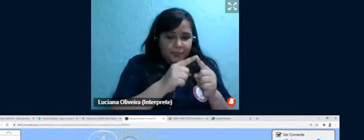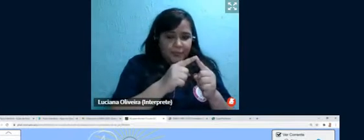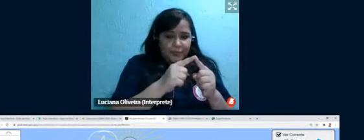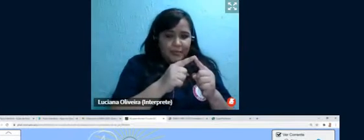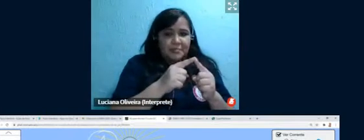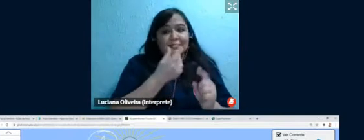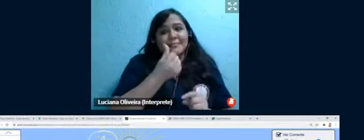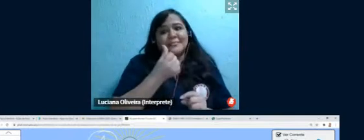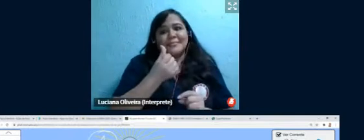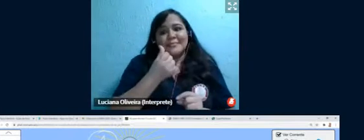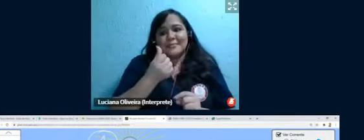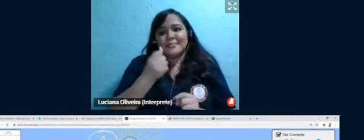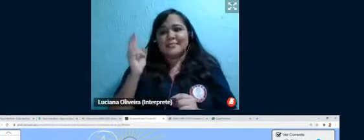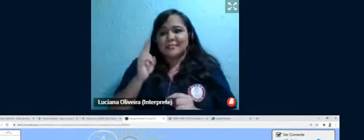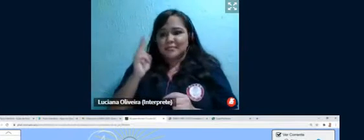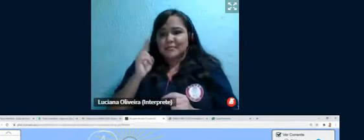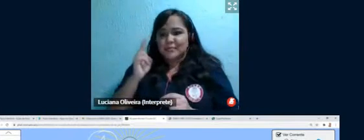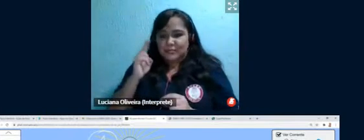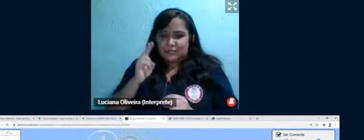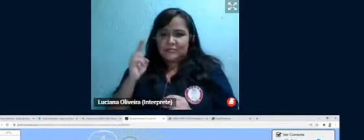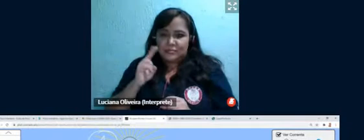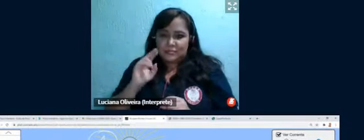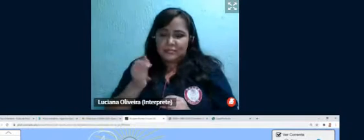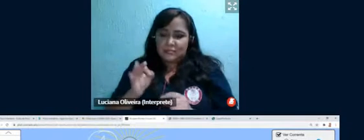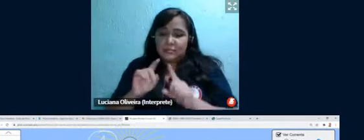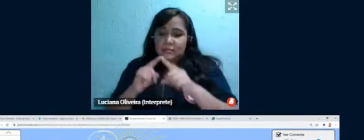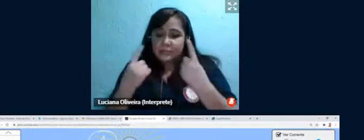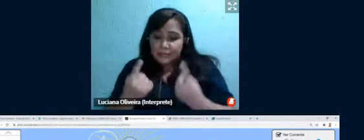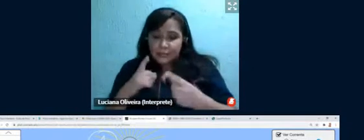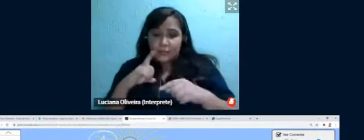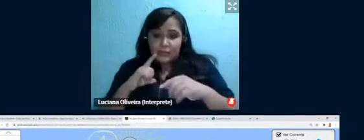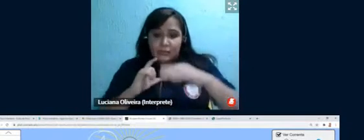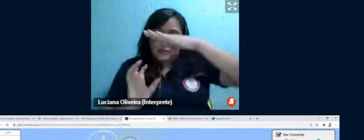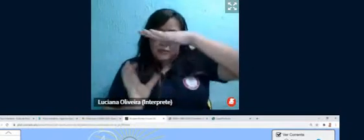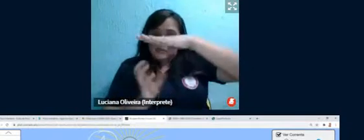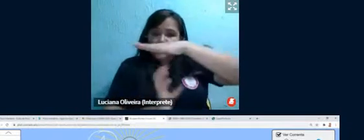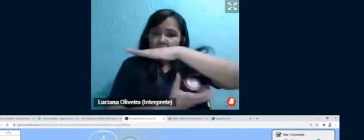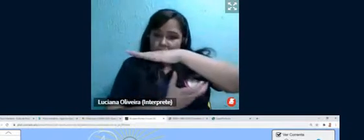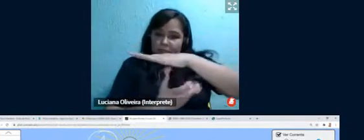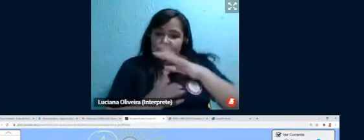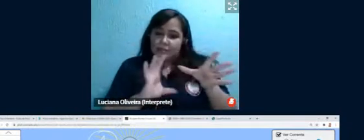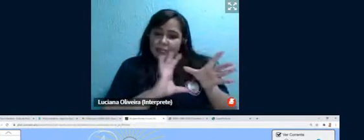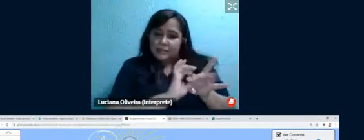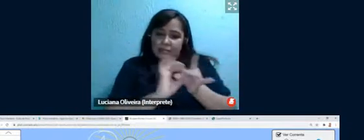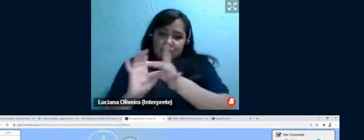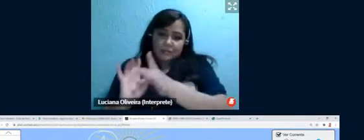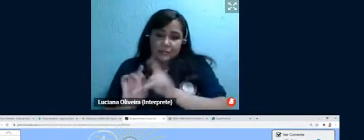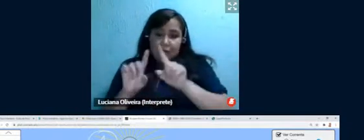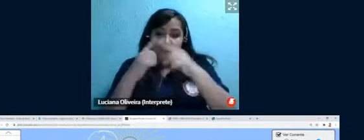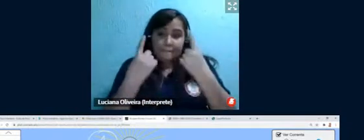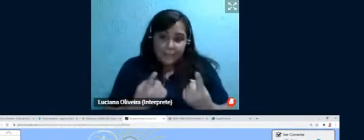6 volts. Então, neste caso, como eu tenho 2 lâmpadas que estão em série e elas são